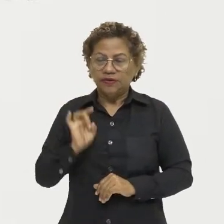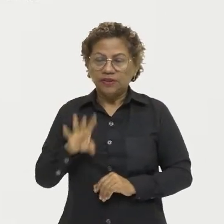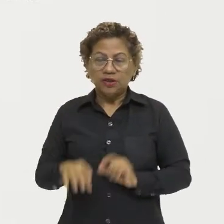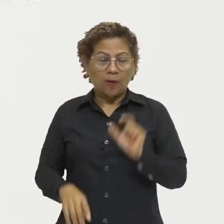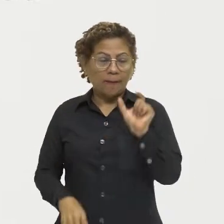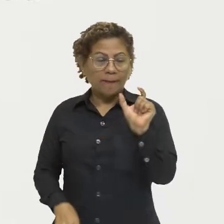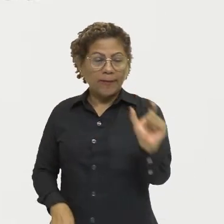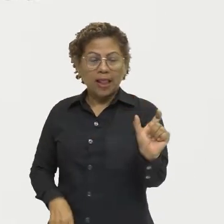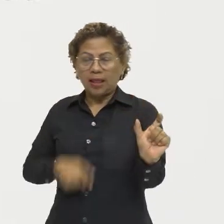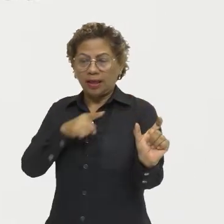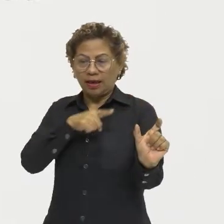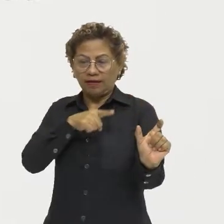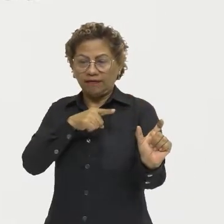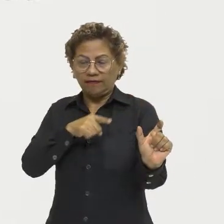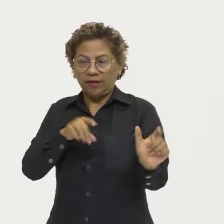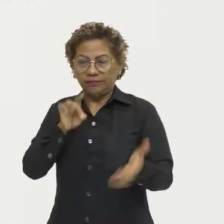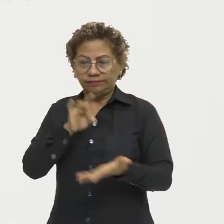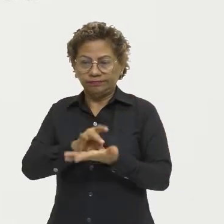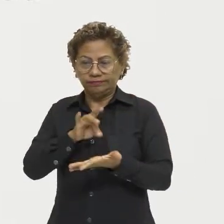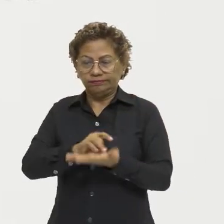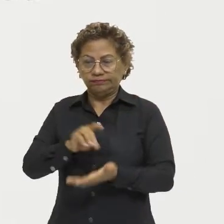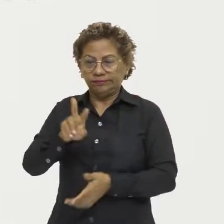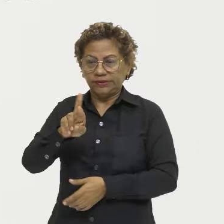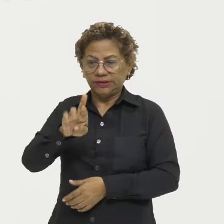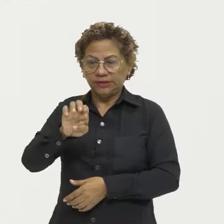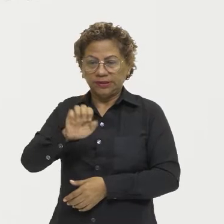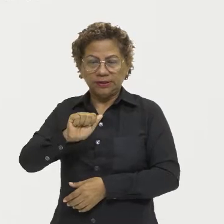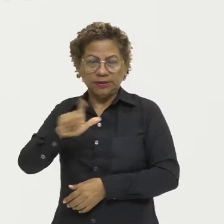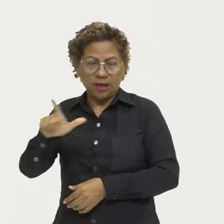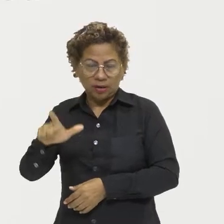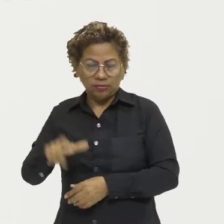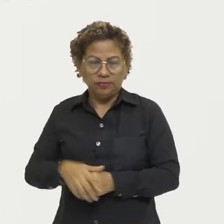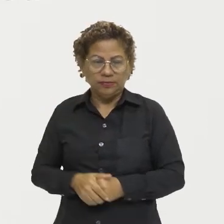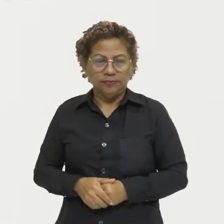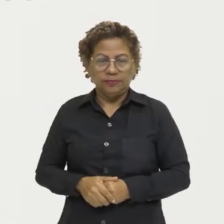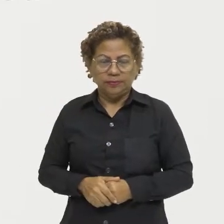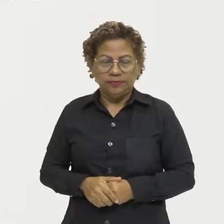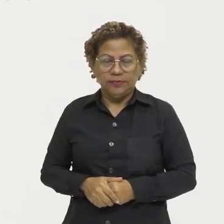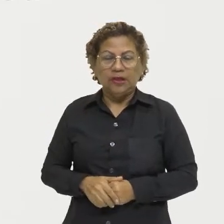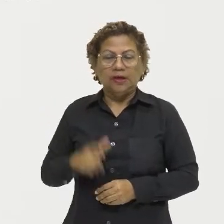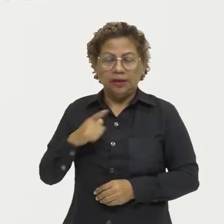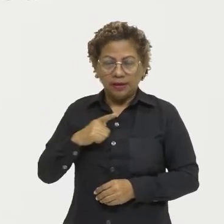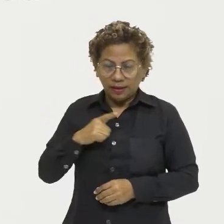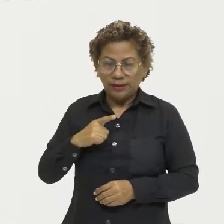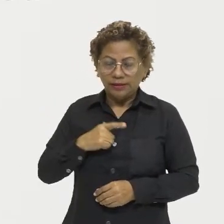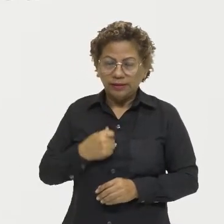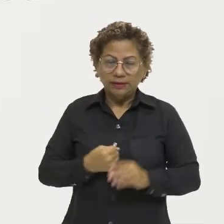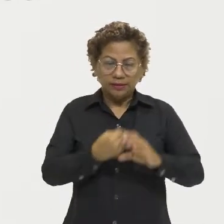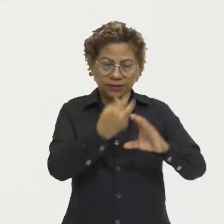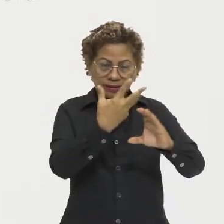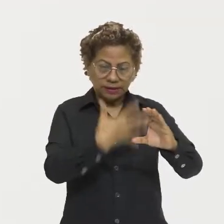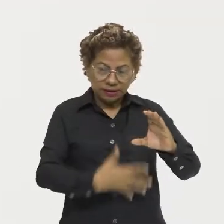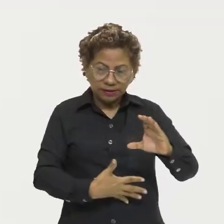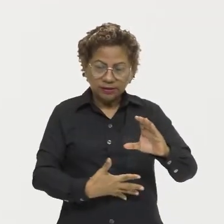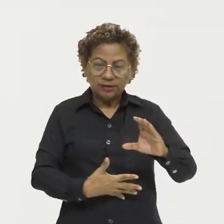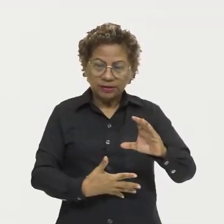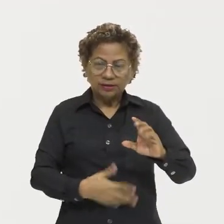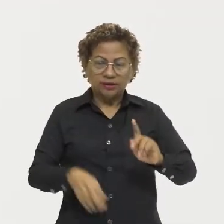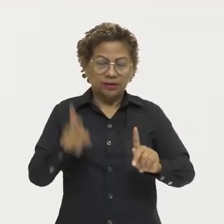seu sentido real mesmo, né? Quando isso ocorre, fica caracterizada a função referencial.